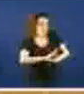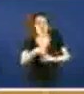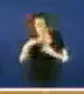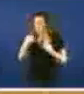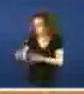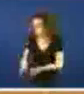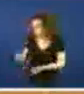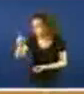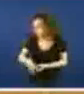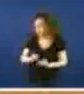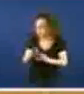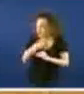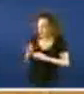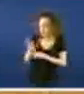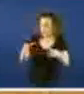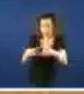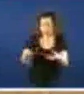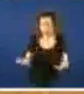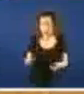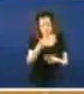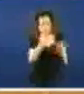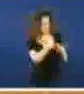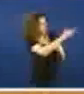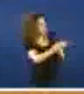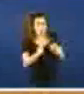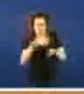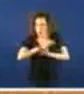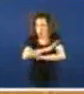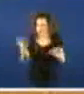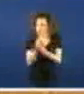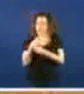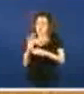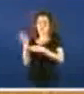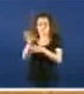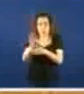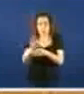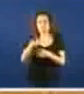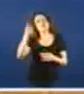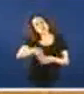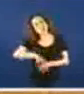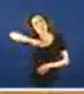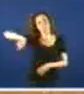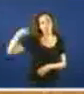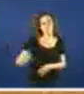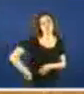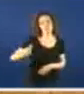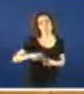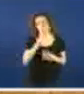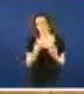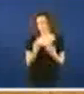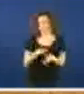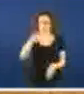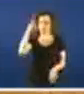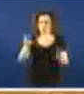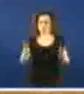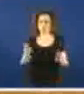Diga yo, entre outros, o seu portavoz. Xa, estou dicindo moi mal por parte de todos os portavoces. O lamento. E por parte do vicepresidente, a pouca sensibilidade que mostrou coa súa